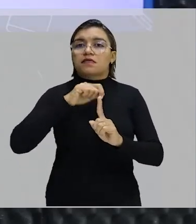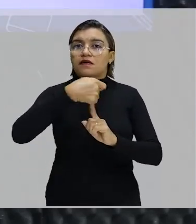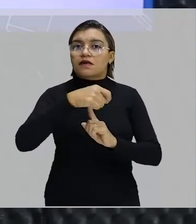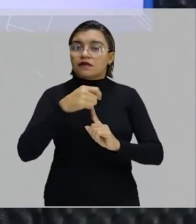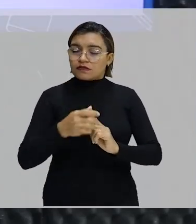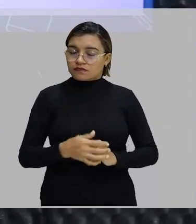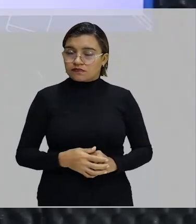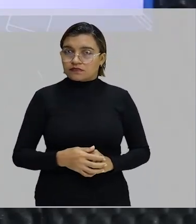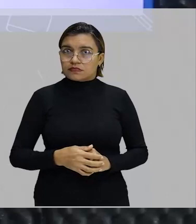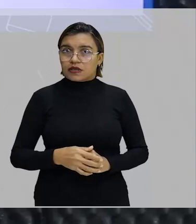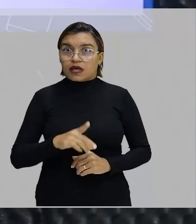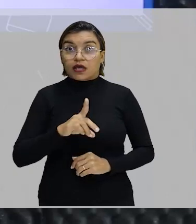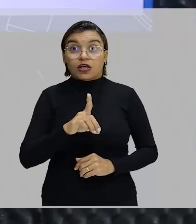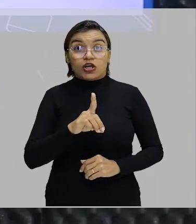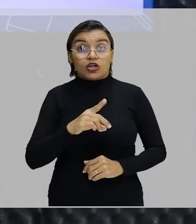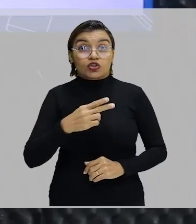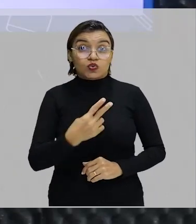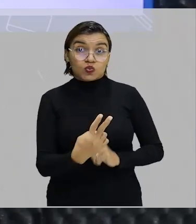essa